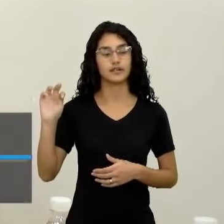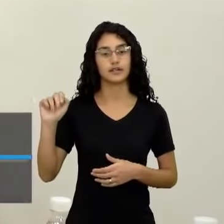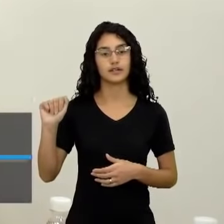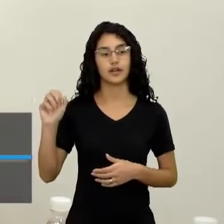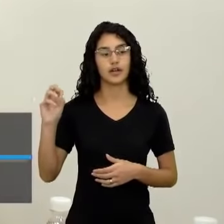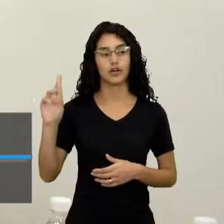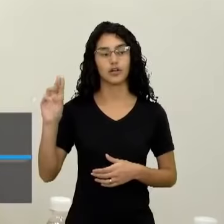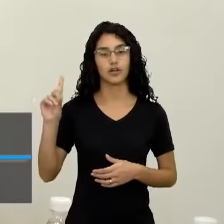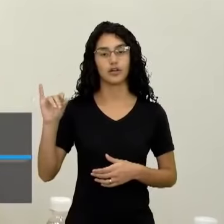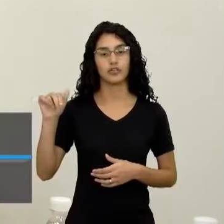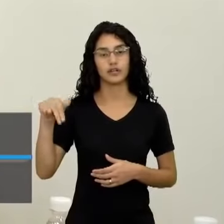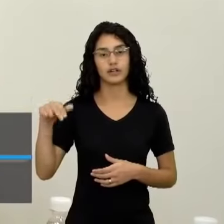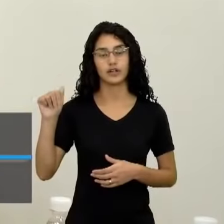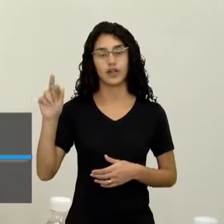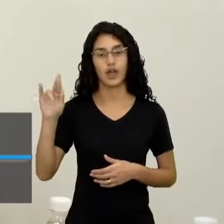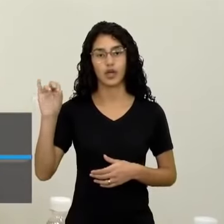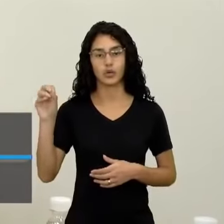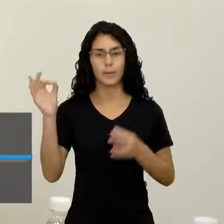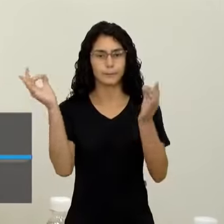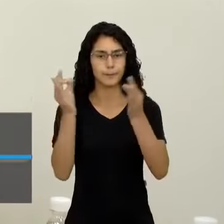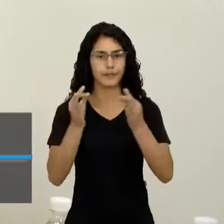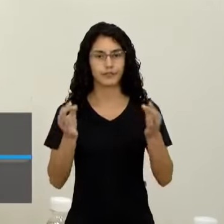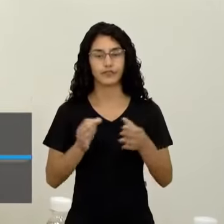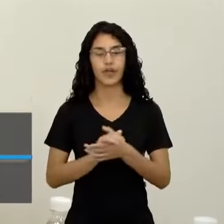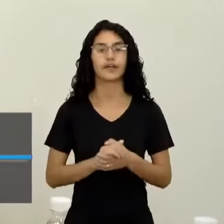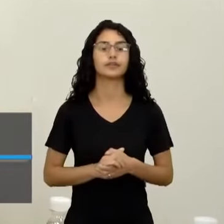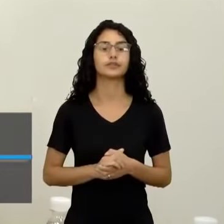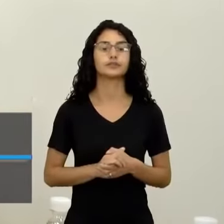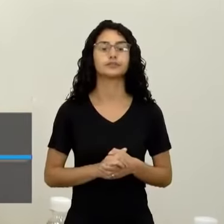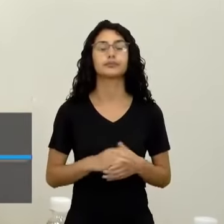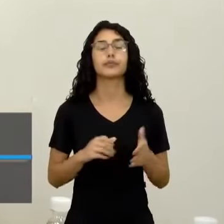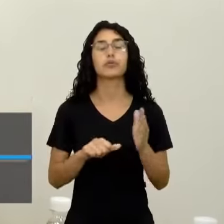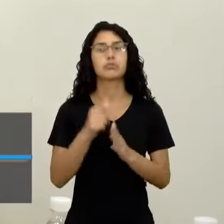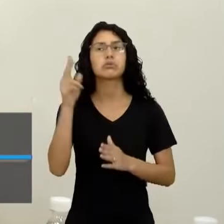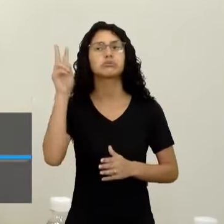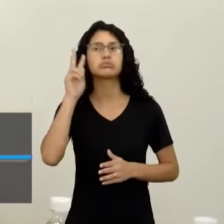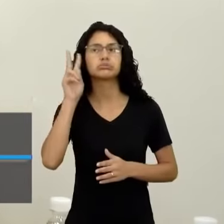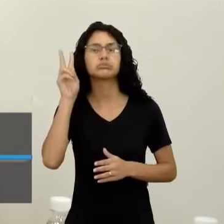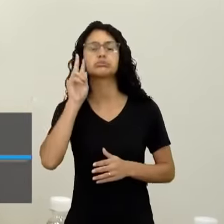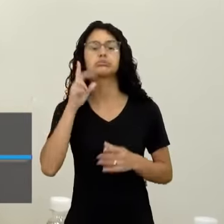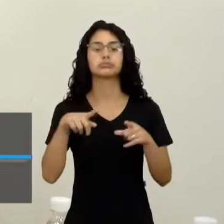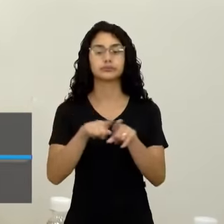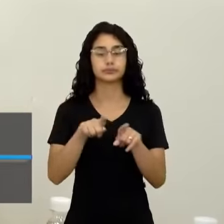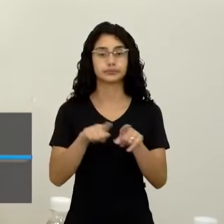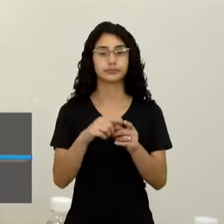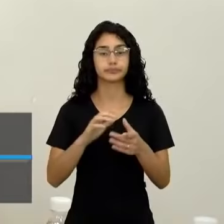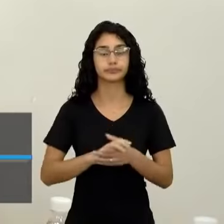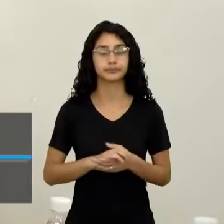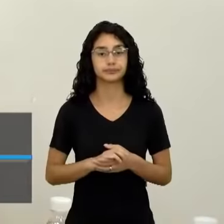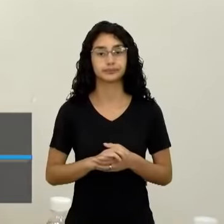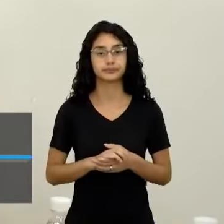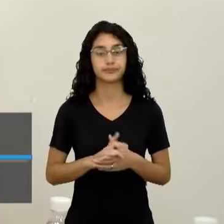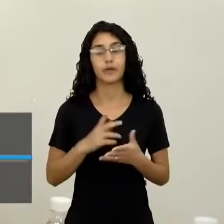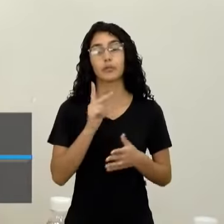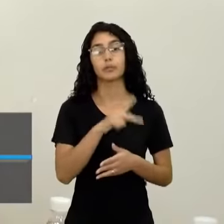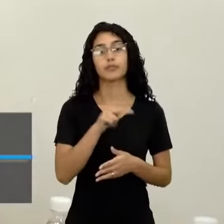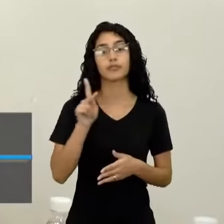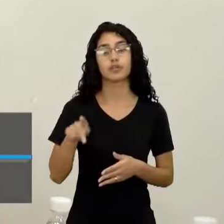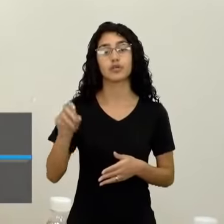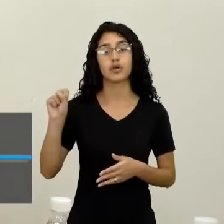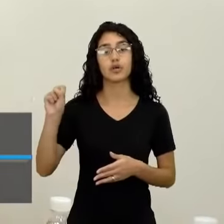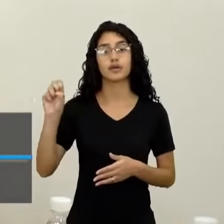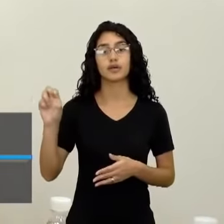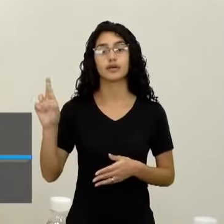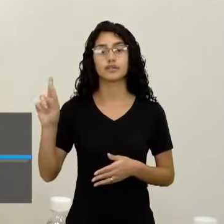sensacional ótima lembrança que foram dos primeiros também que ter mente quando o Mauro perguntou depois o professor Sérgio